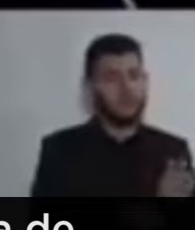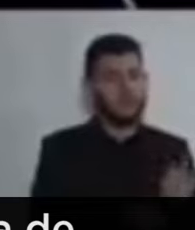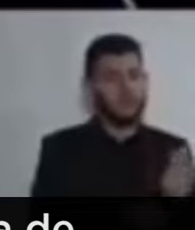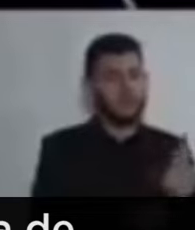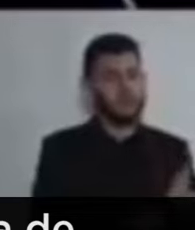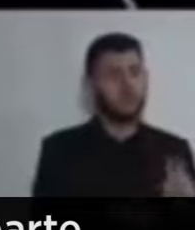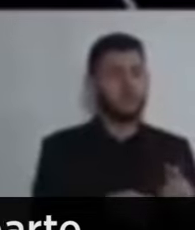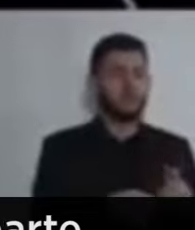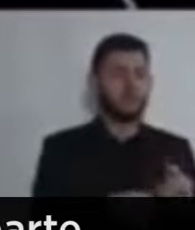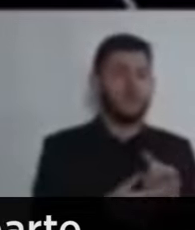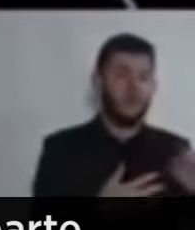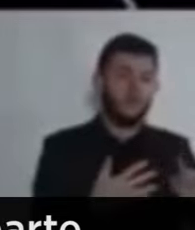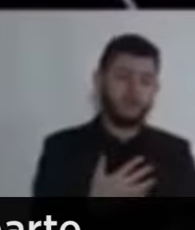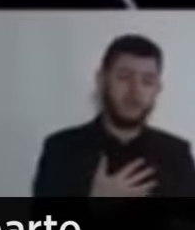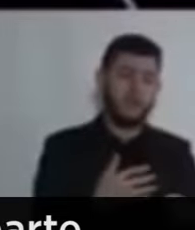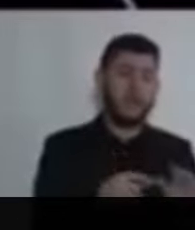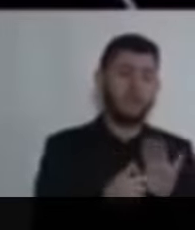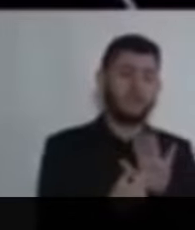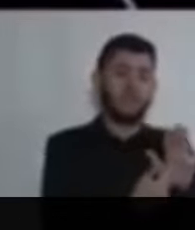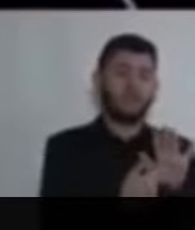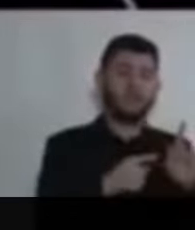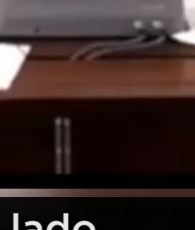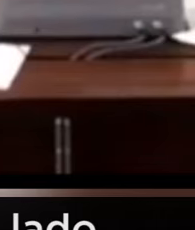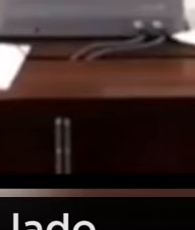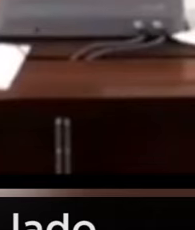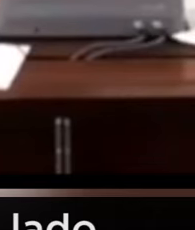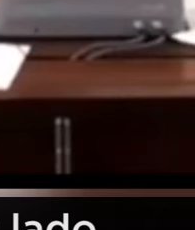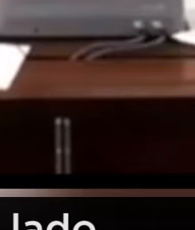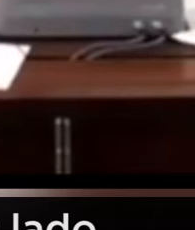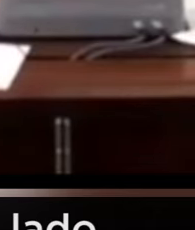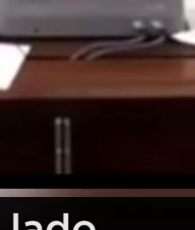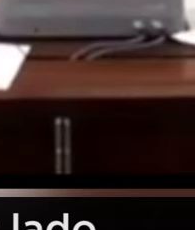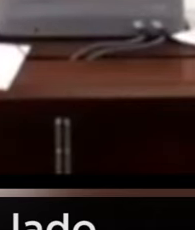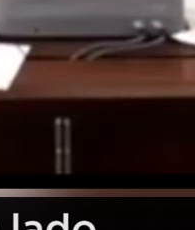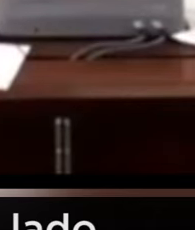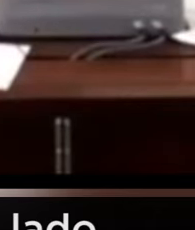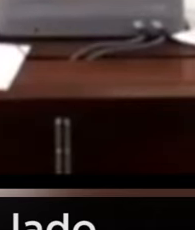indicativos da quebra da imparcialidade por parte do magistrado. E quando